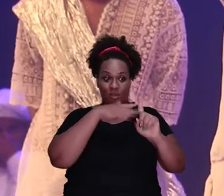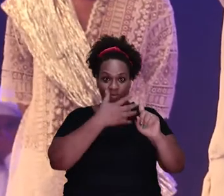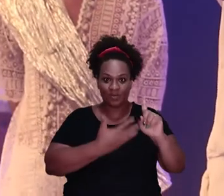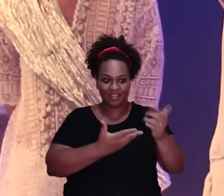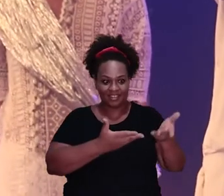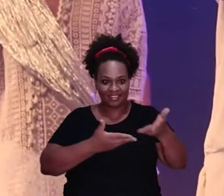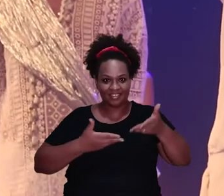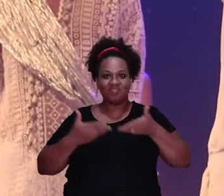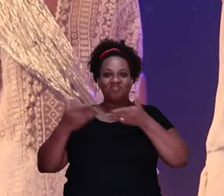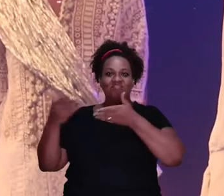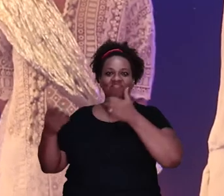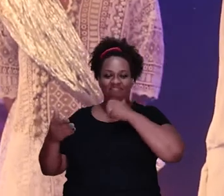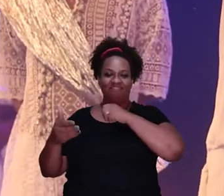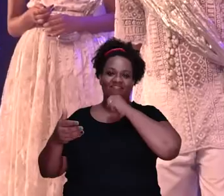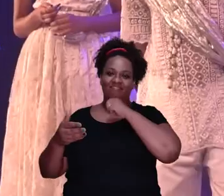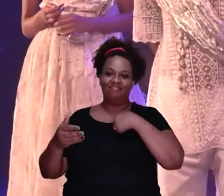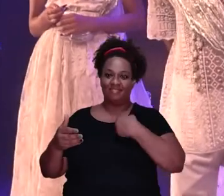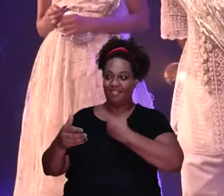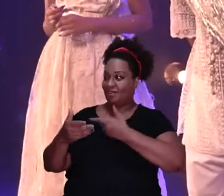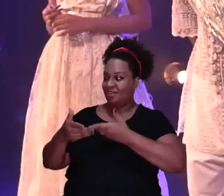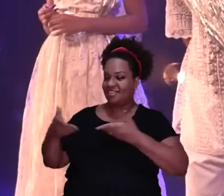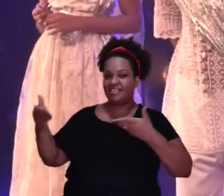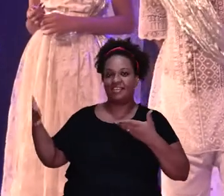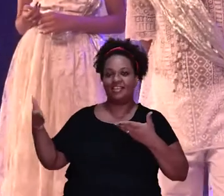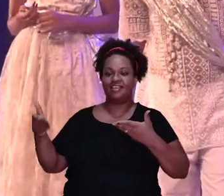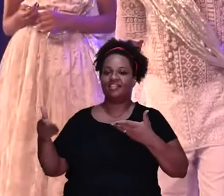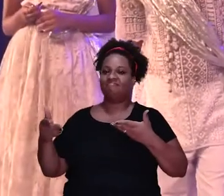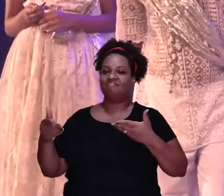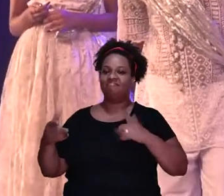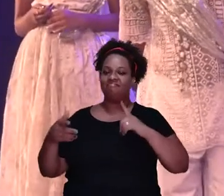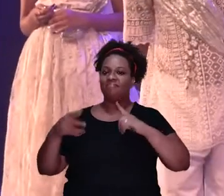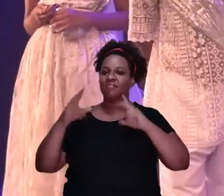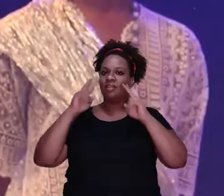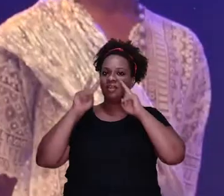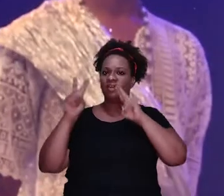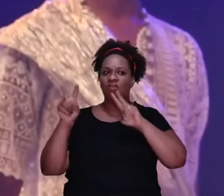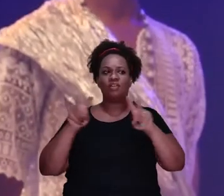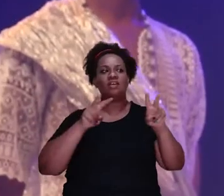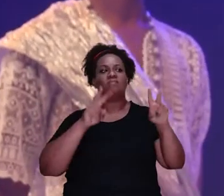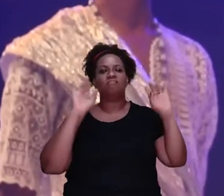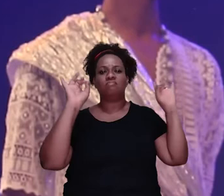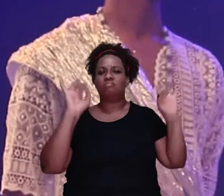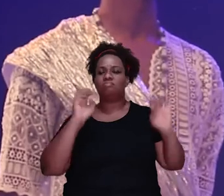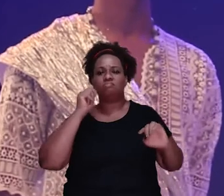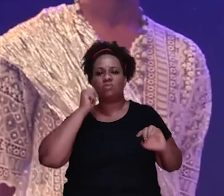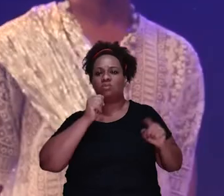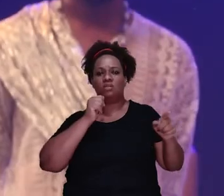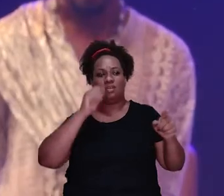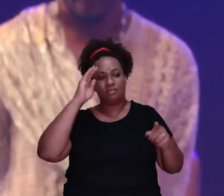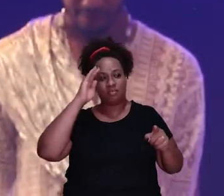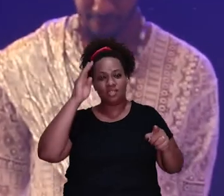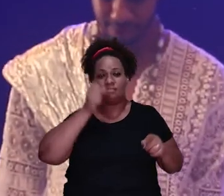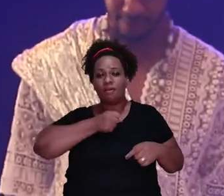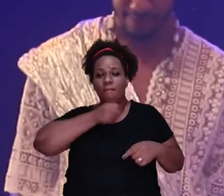e também Nossa essa homenagem e nós os meninos aqui que a gente ter esse olhar em relação às